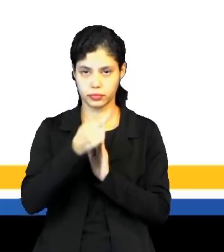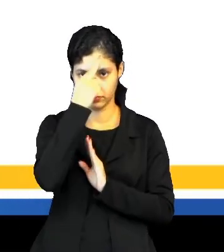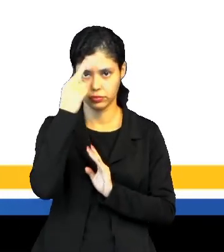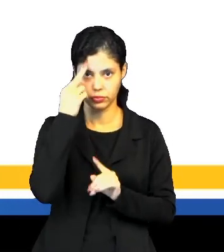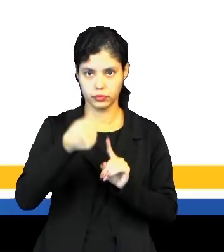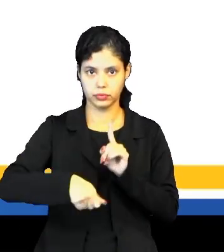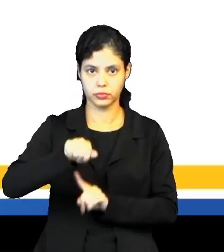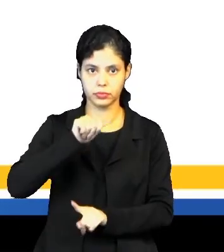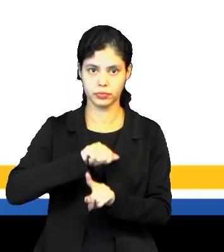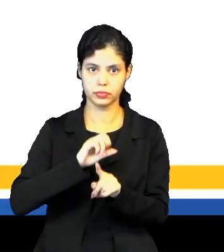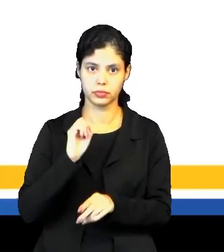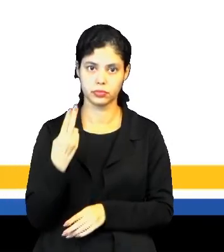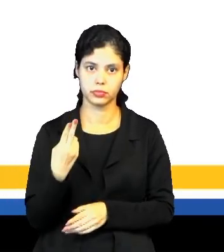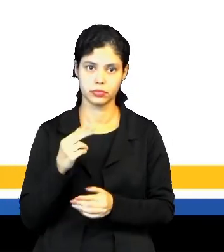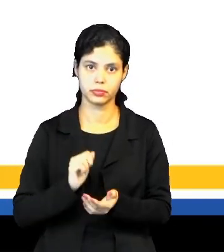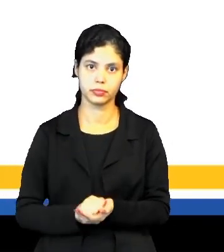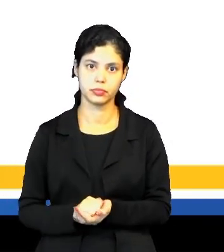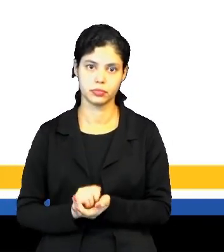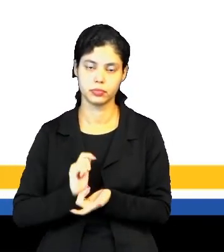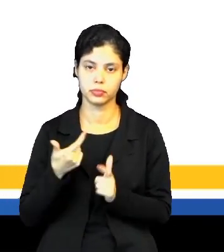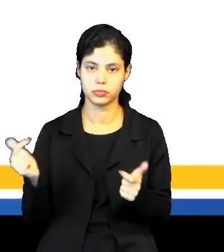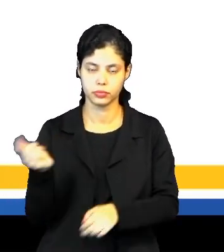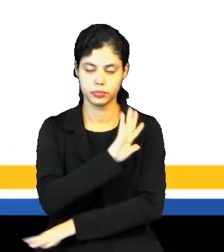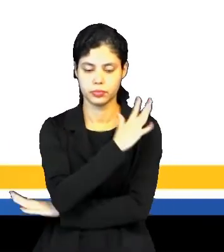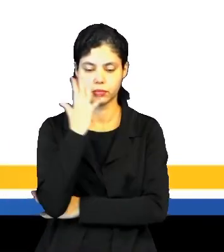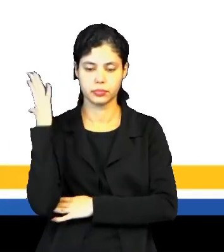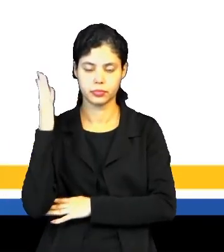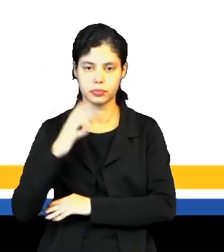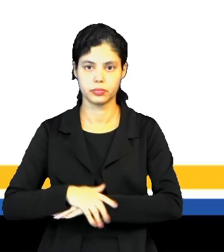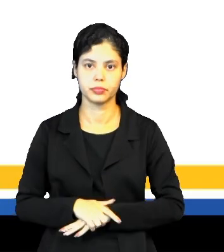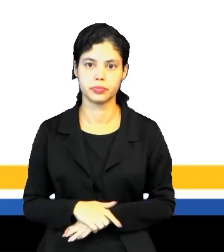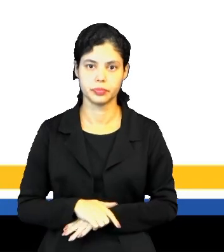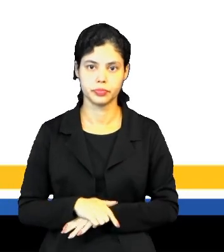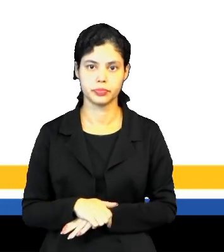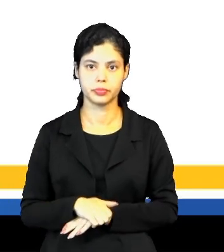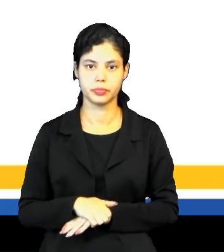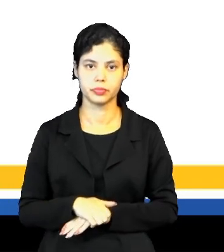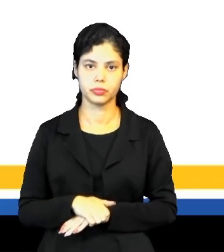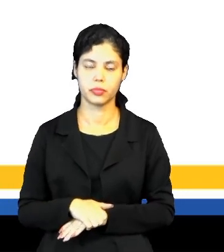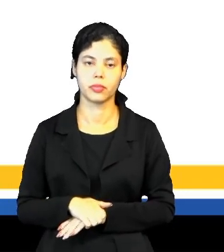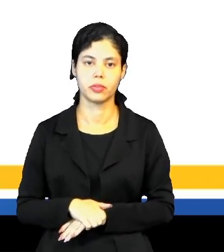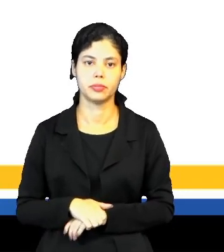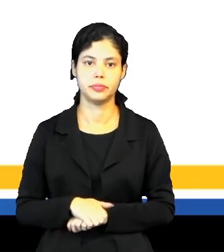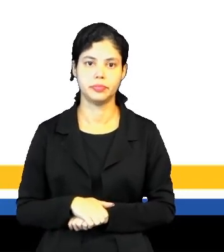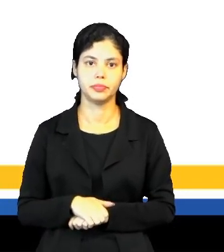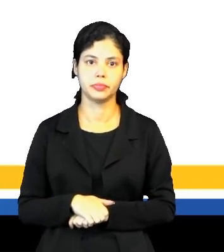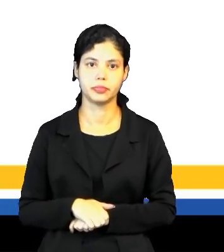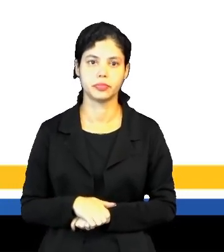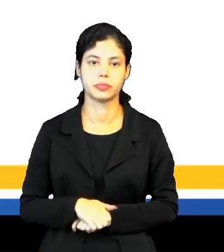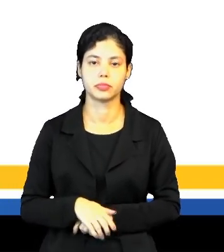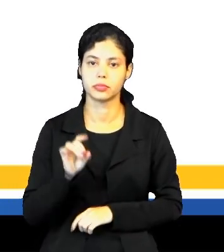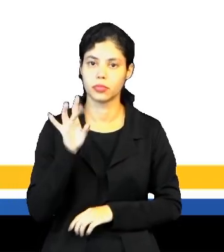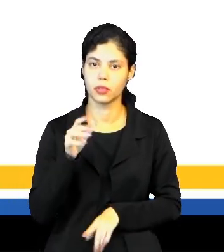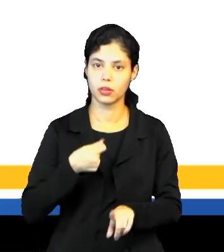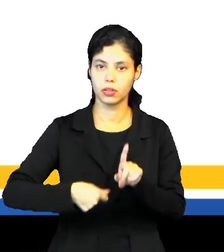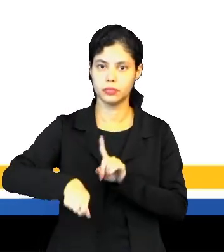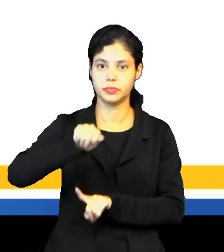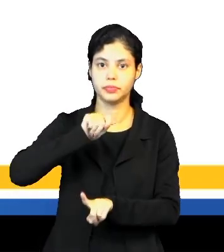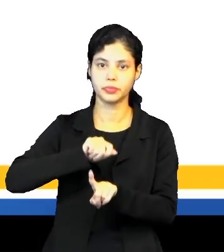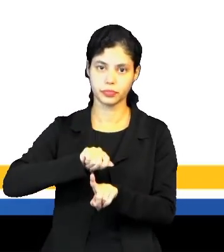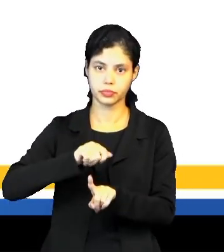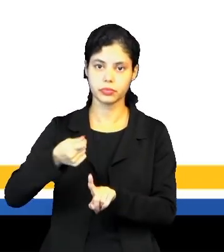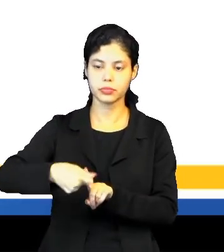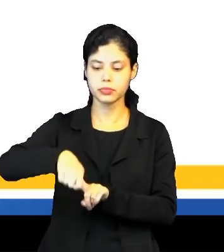ao calendário, ou, letra D, aos grandes fenômenos naturais. O tempo cronológico pode ser associado